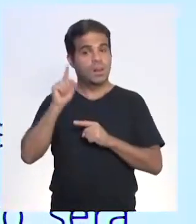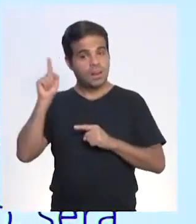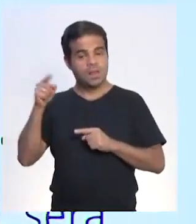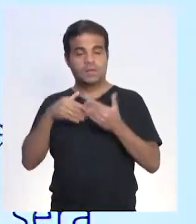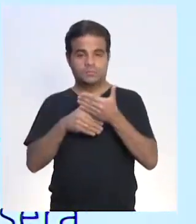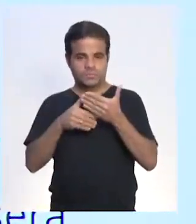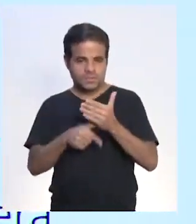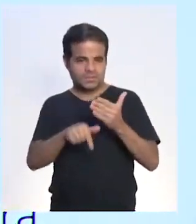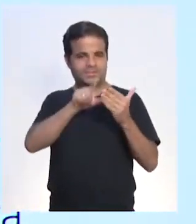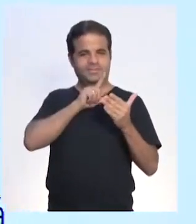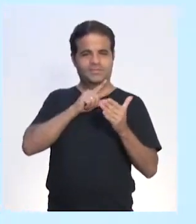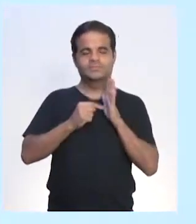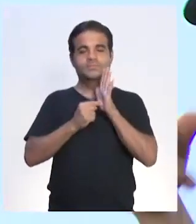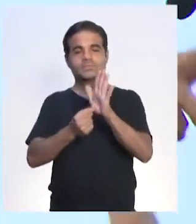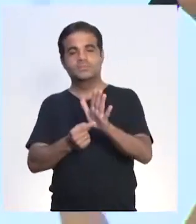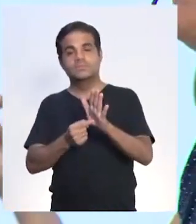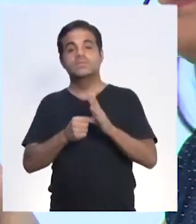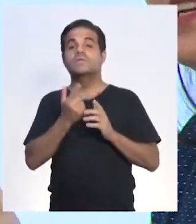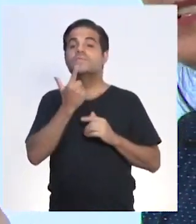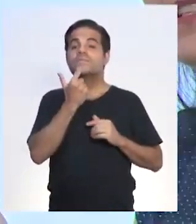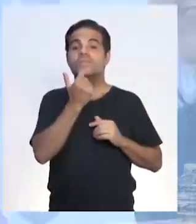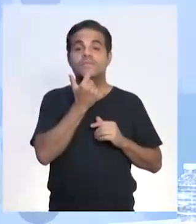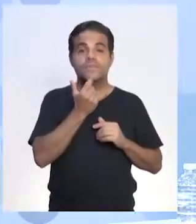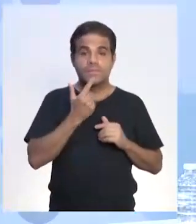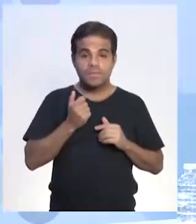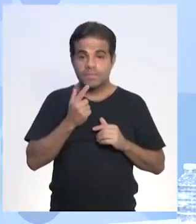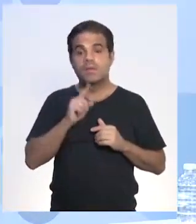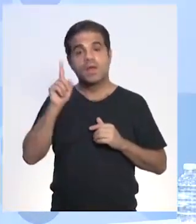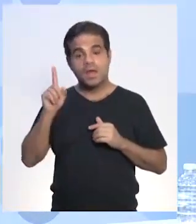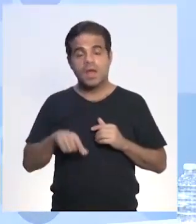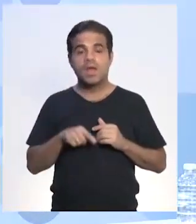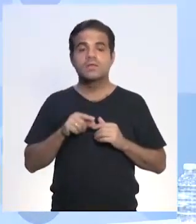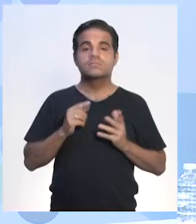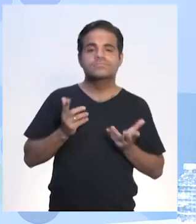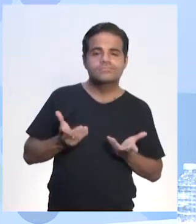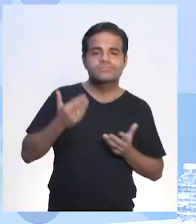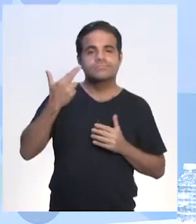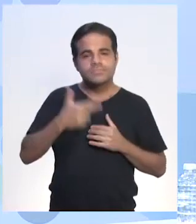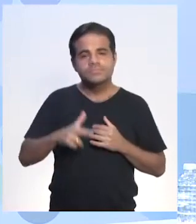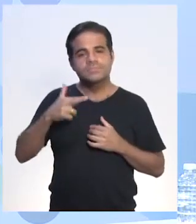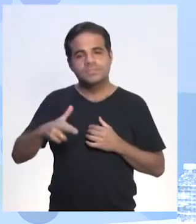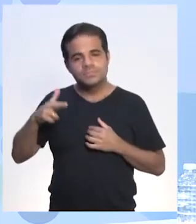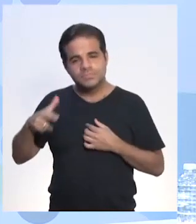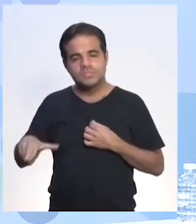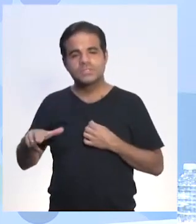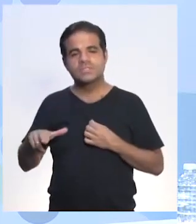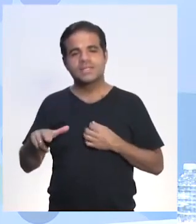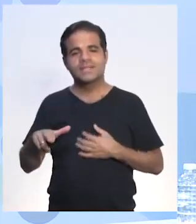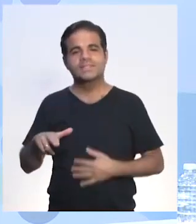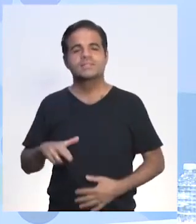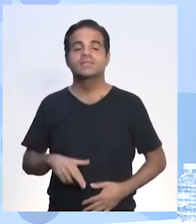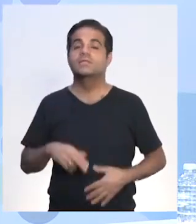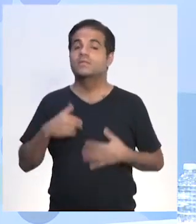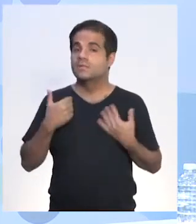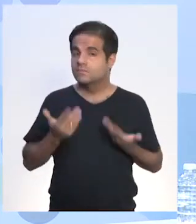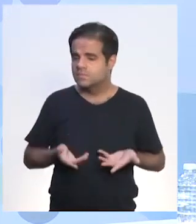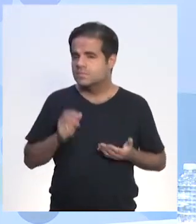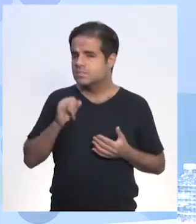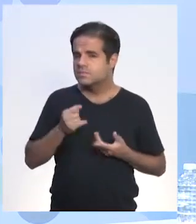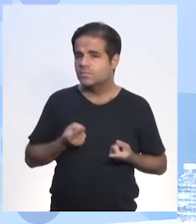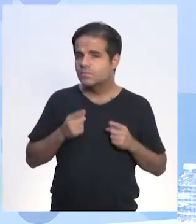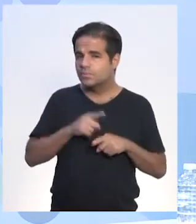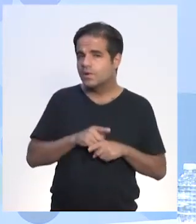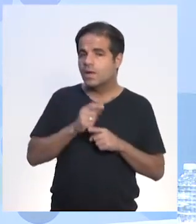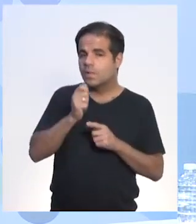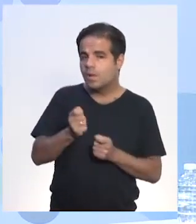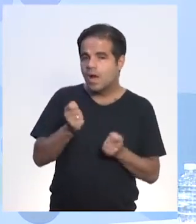slide anterior. E as vermelhas são aquelas repetidas, que se eu trocar o